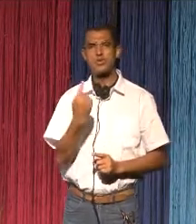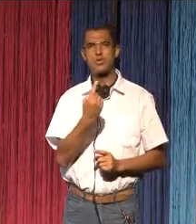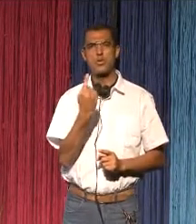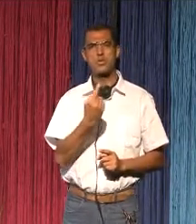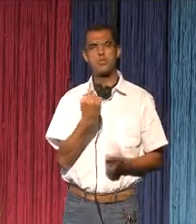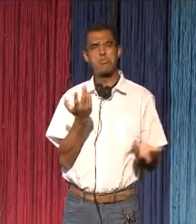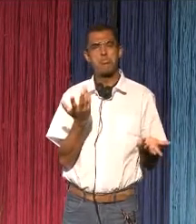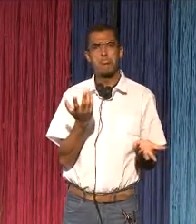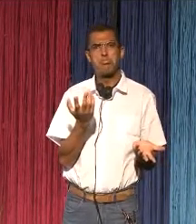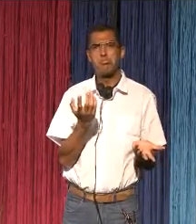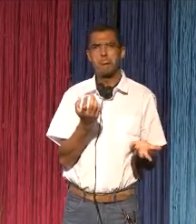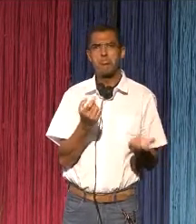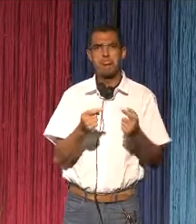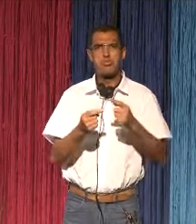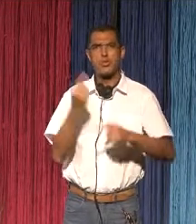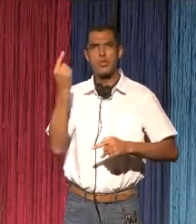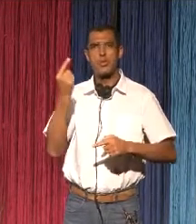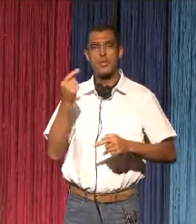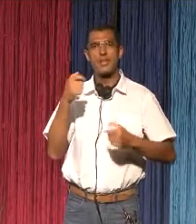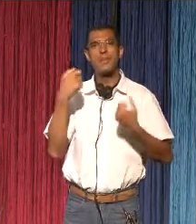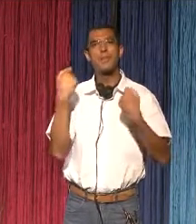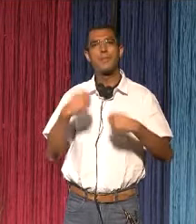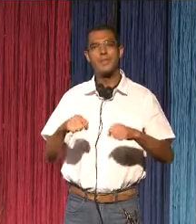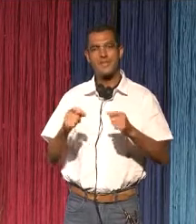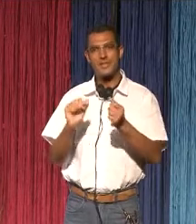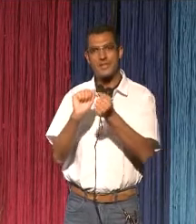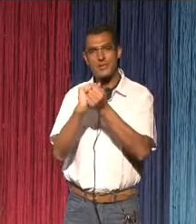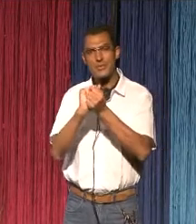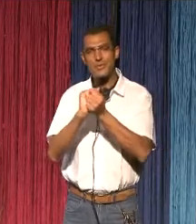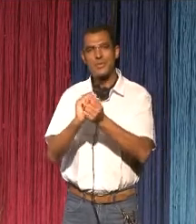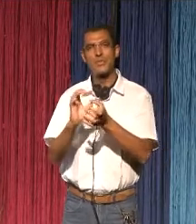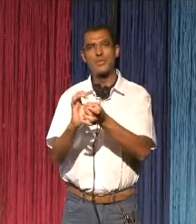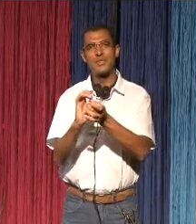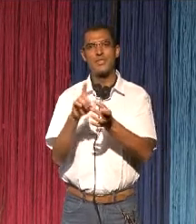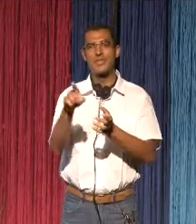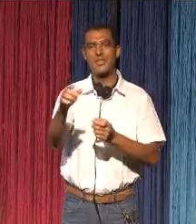Adversário significa divertir-se ganhando do outro.